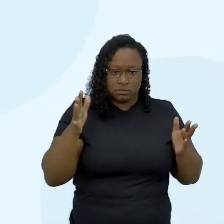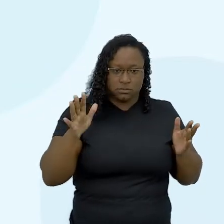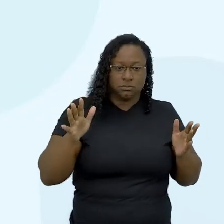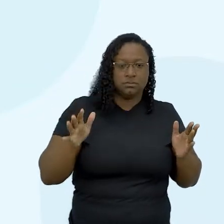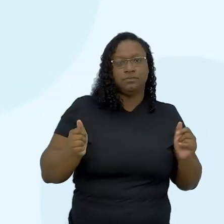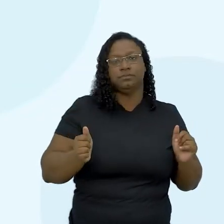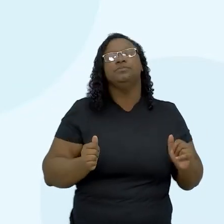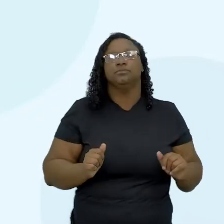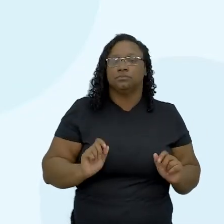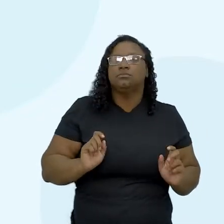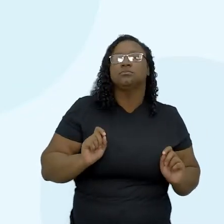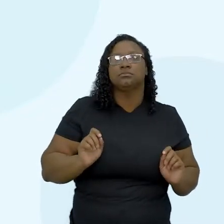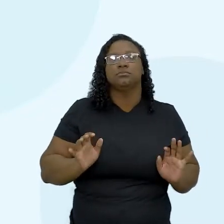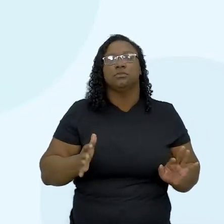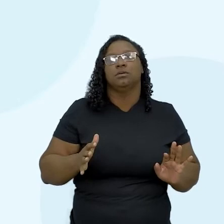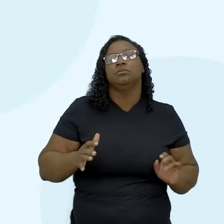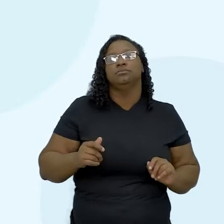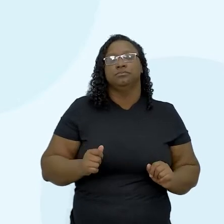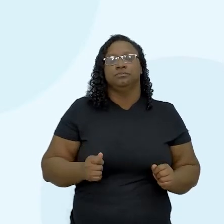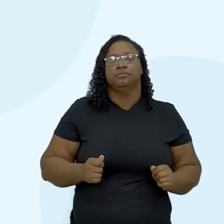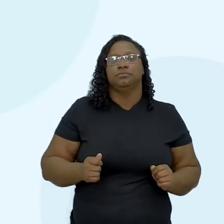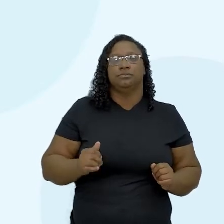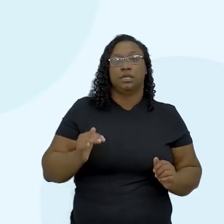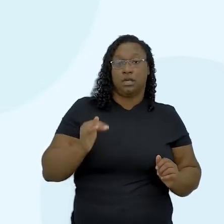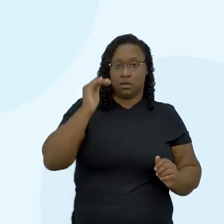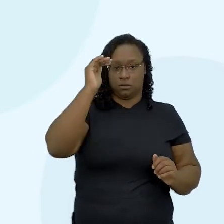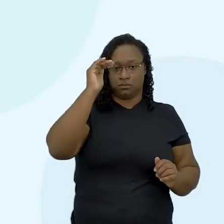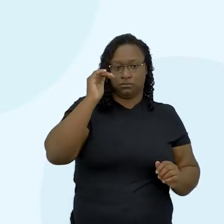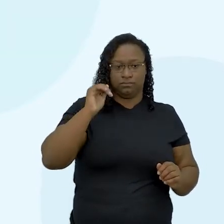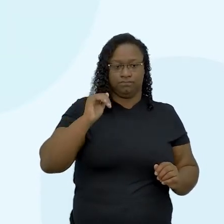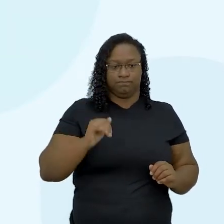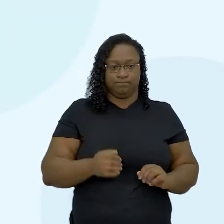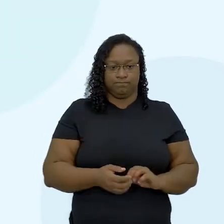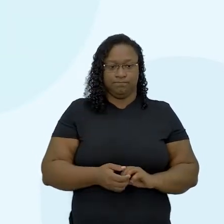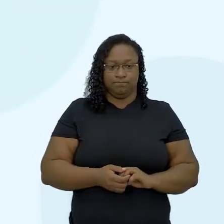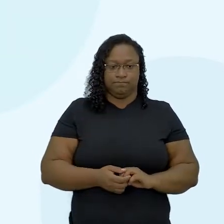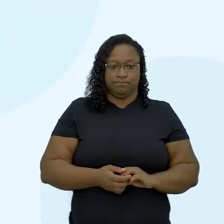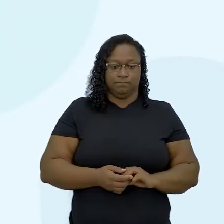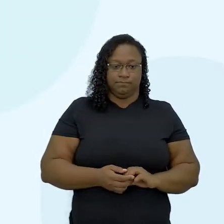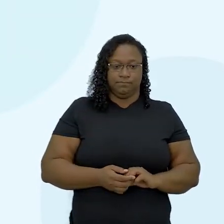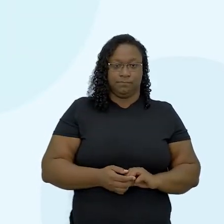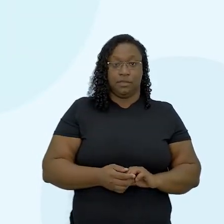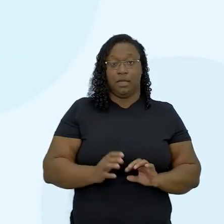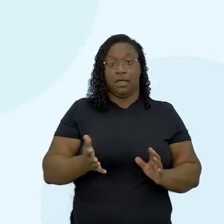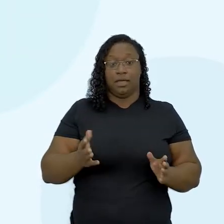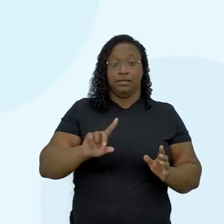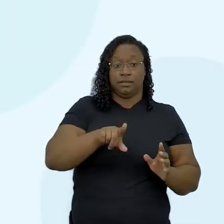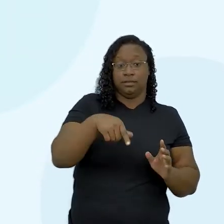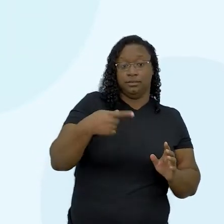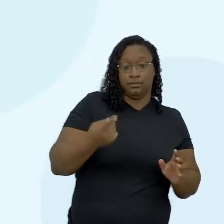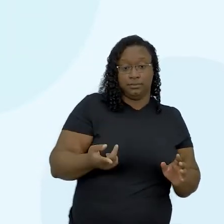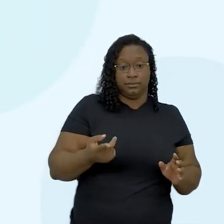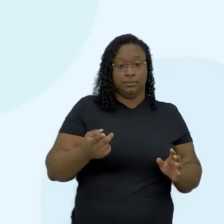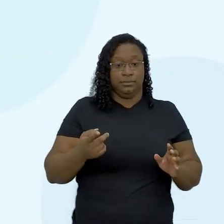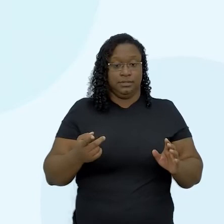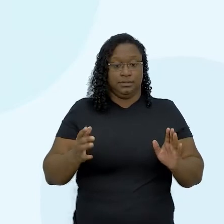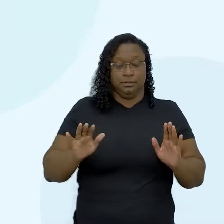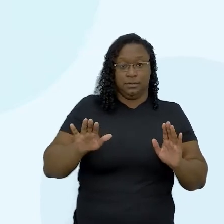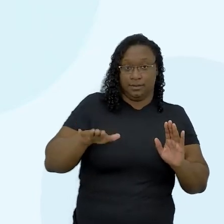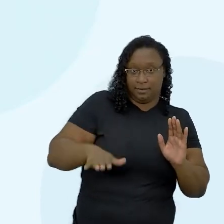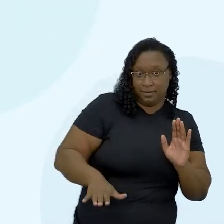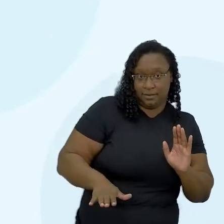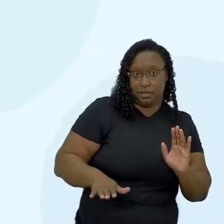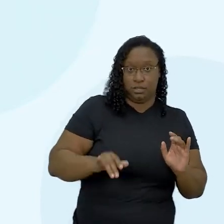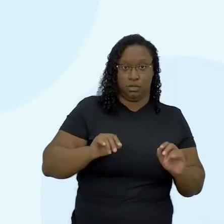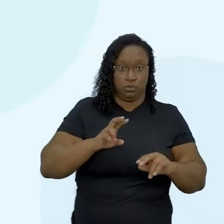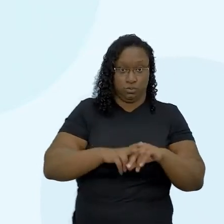Tava ali, 600. Aí ela já tava meio alto, né? Aí, nesse mês... Aí caiu um pouquinho no meio, entre junho e julho. Ela